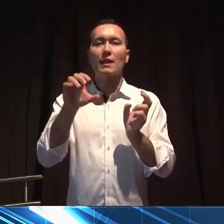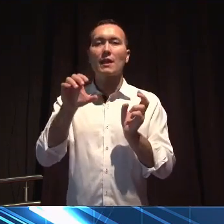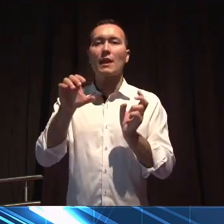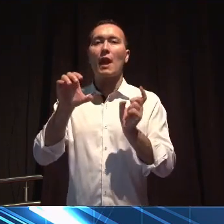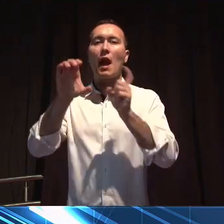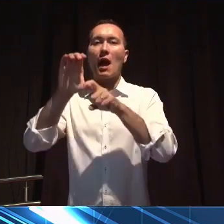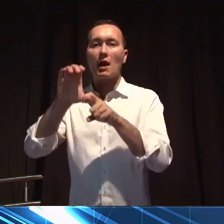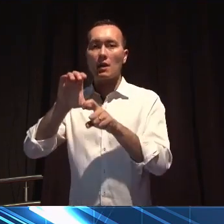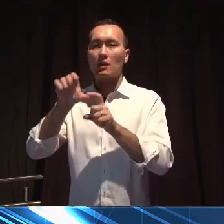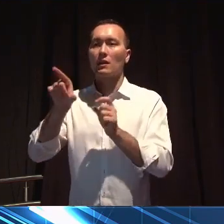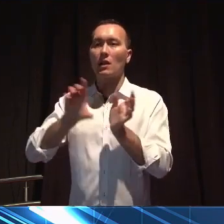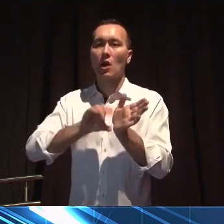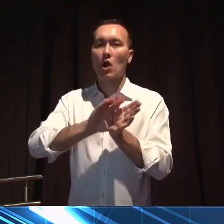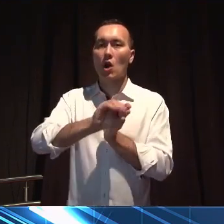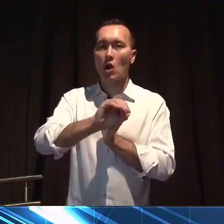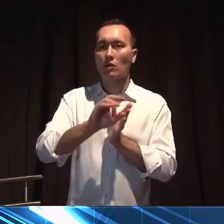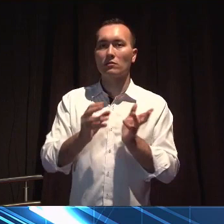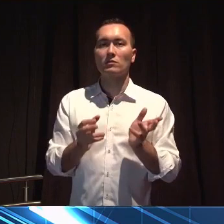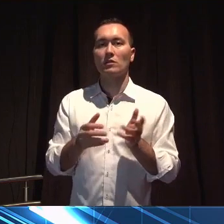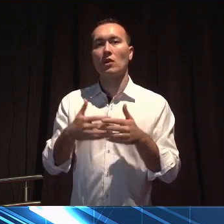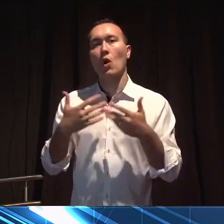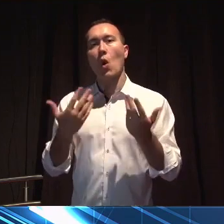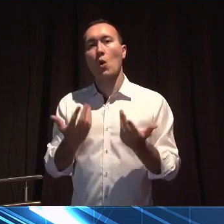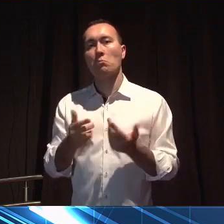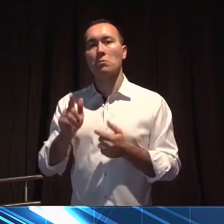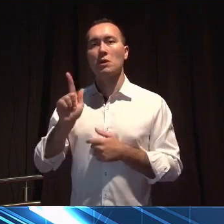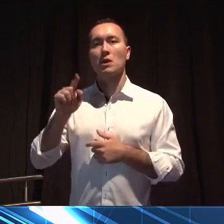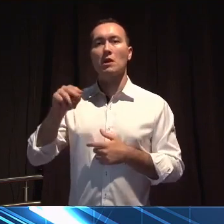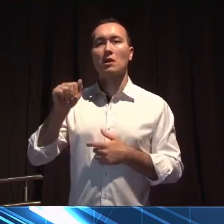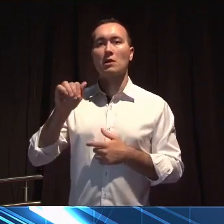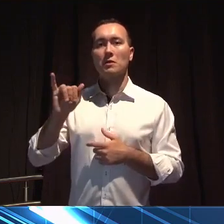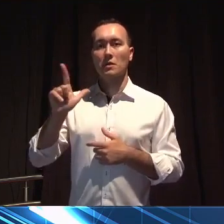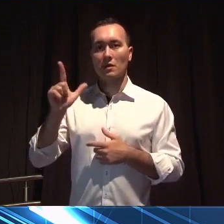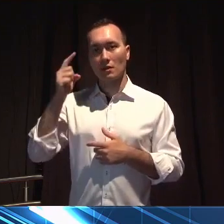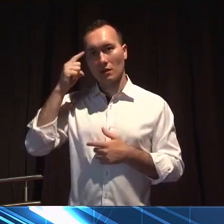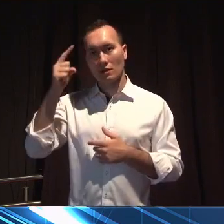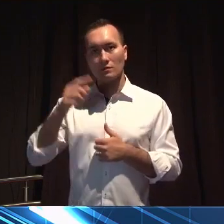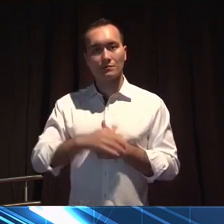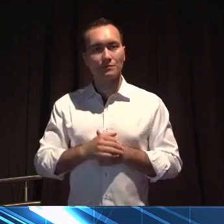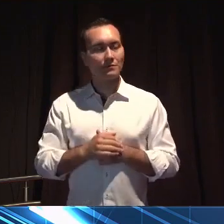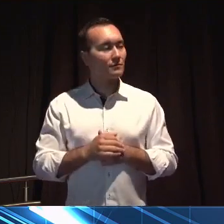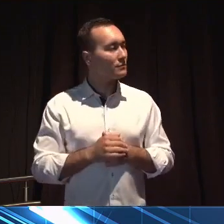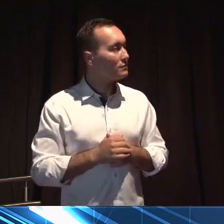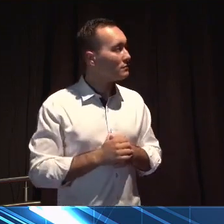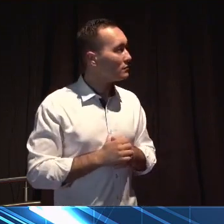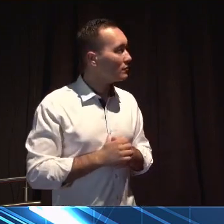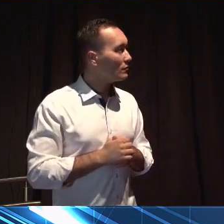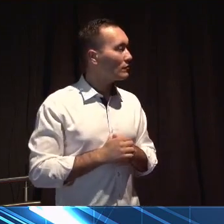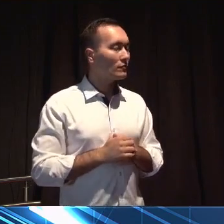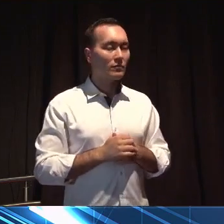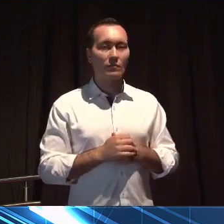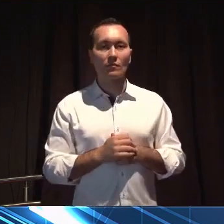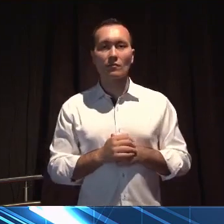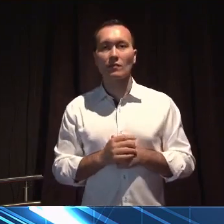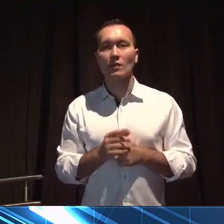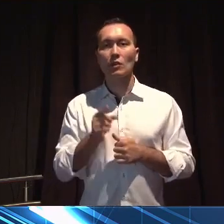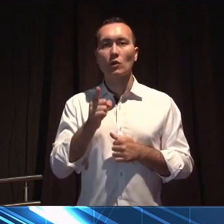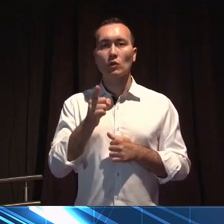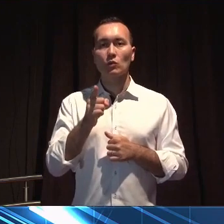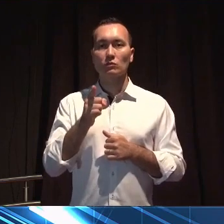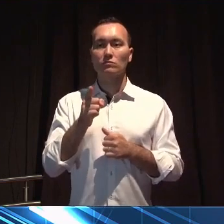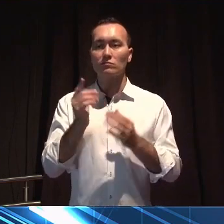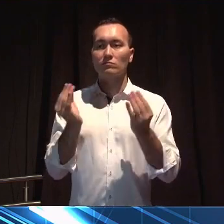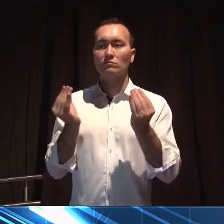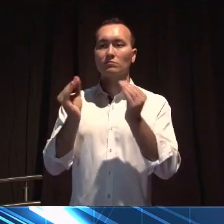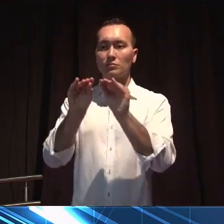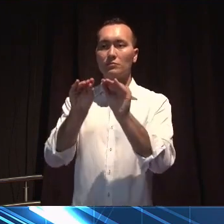salvar o client ID secret, o client ID secret, né? A gente salva nessa app, nesse serviço aí, e a gente encripta ele usando o QMS